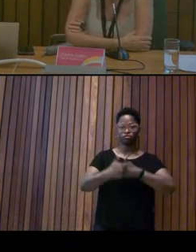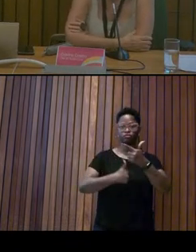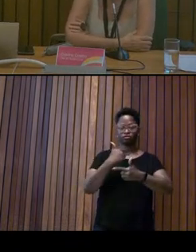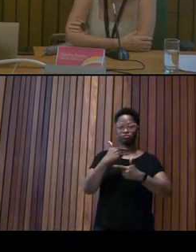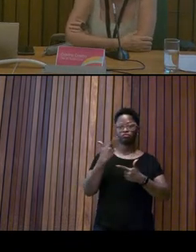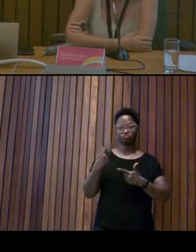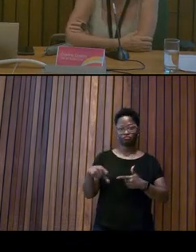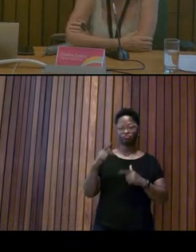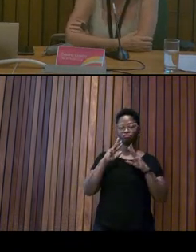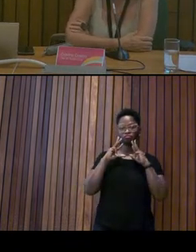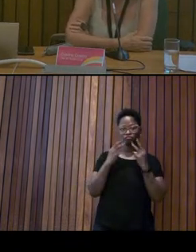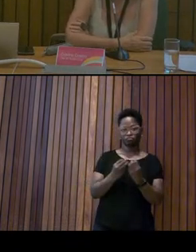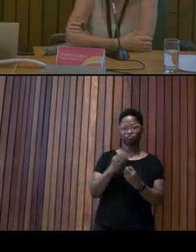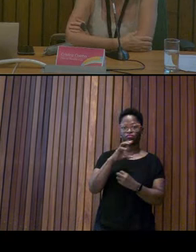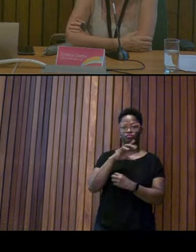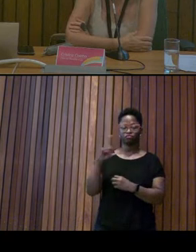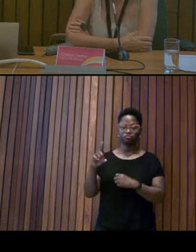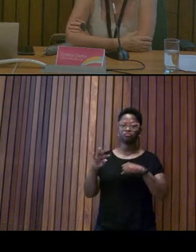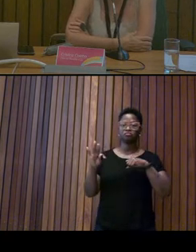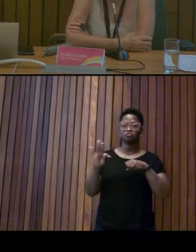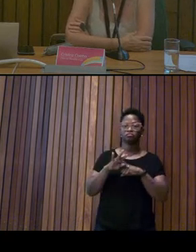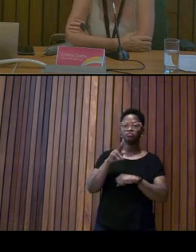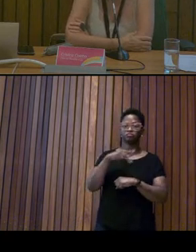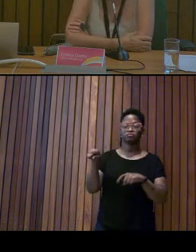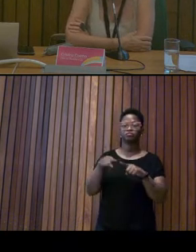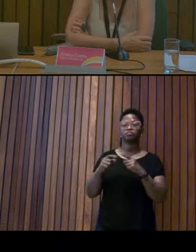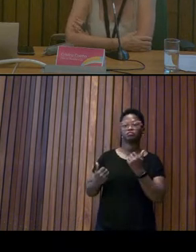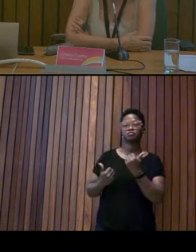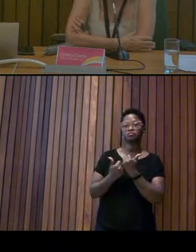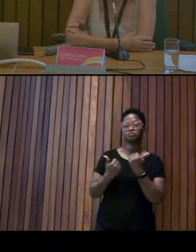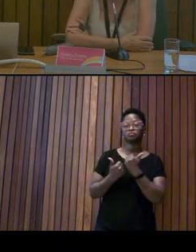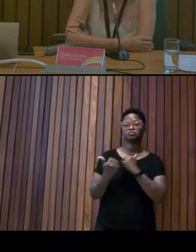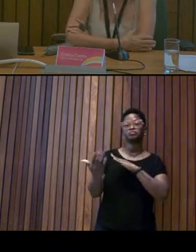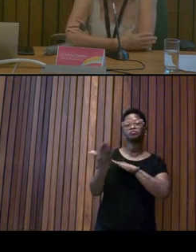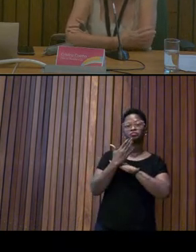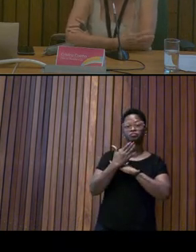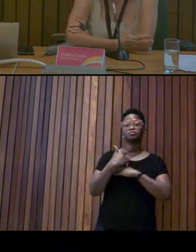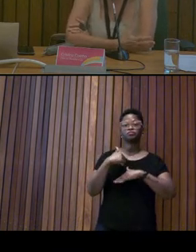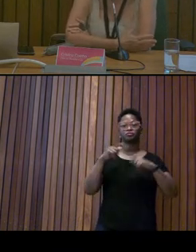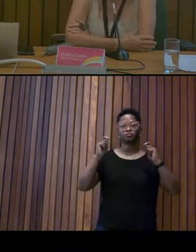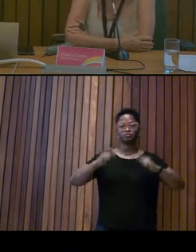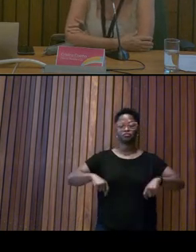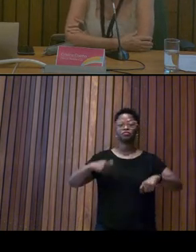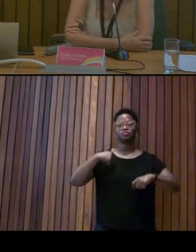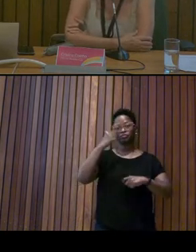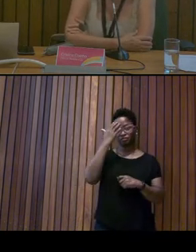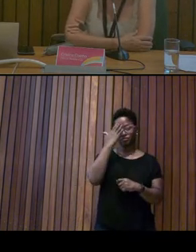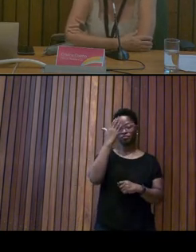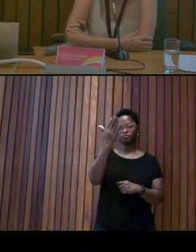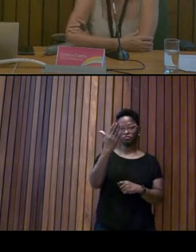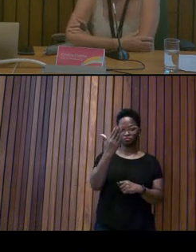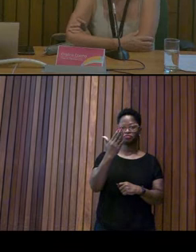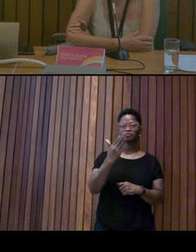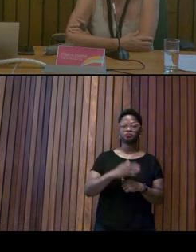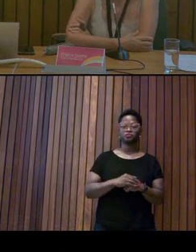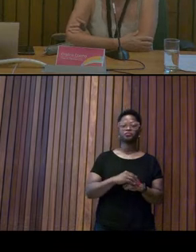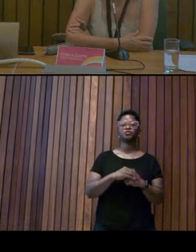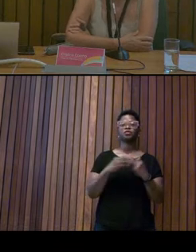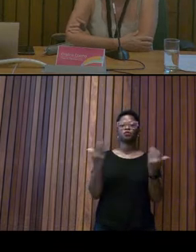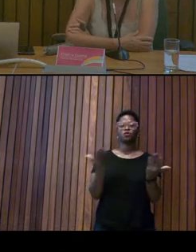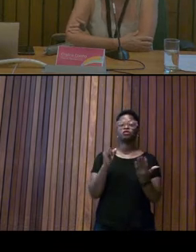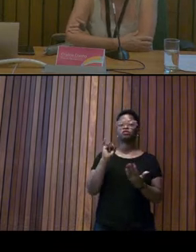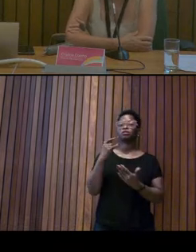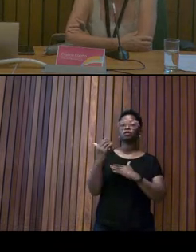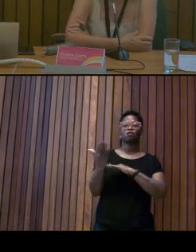Manguinhos, foi a coordenadora técnica e professora auxiliar, que, enfim, a quem eu agradeço bastante, né? Sem